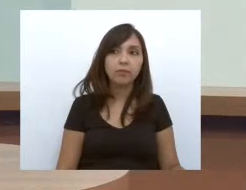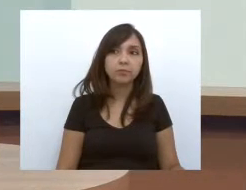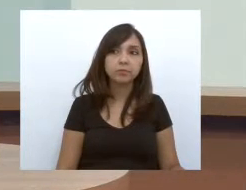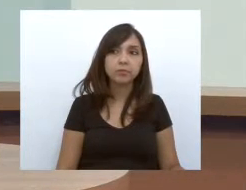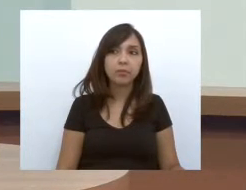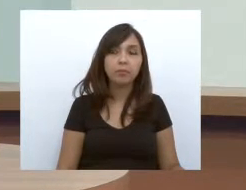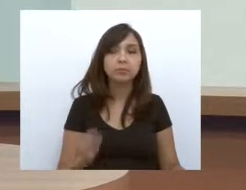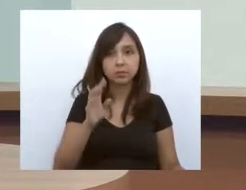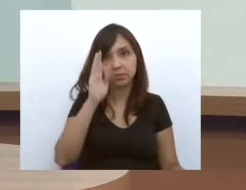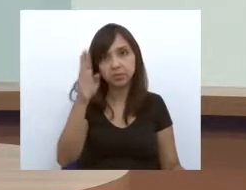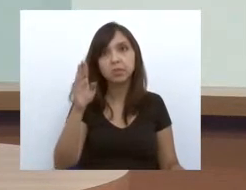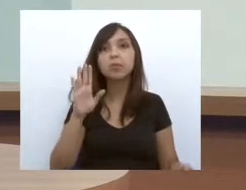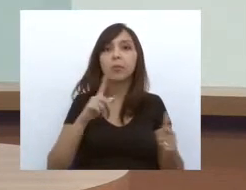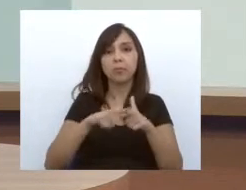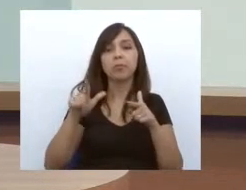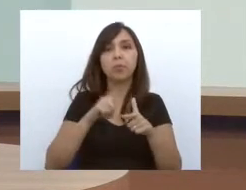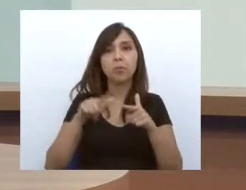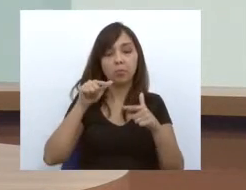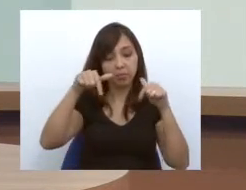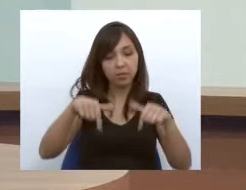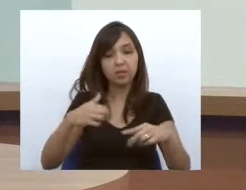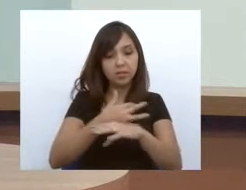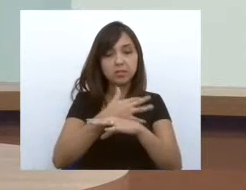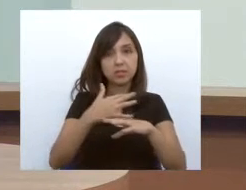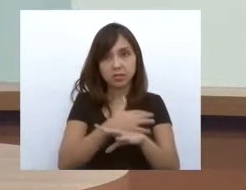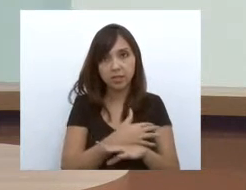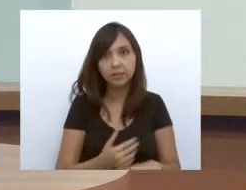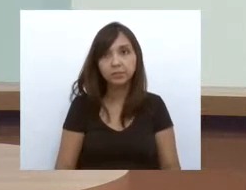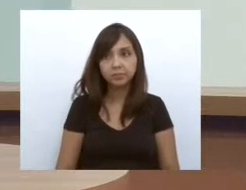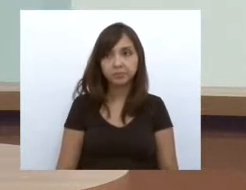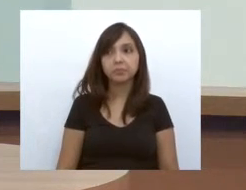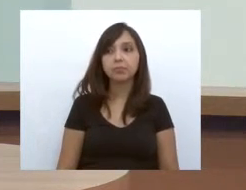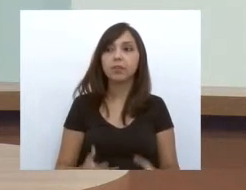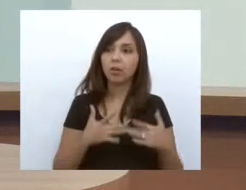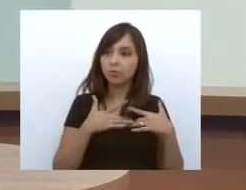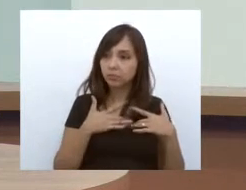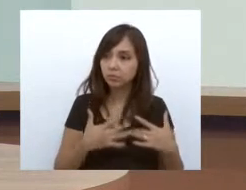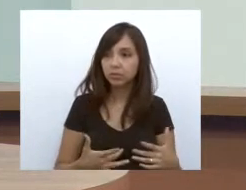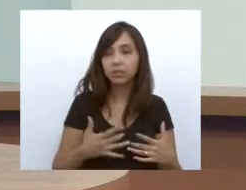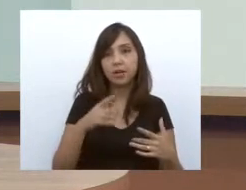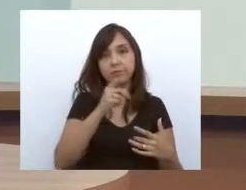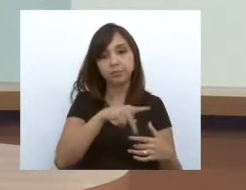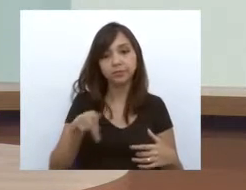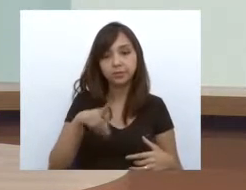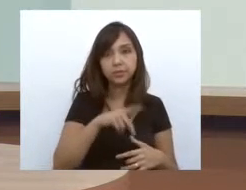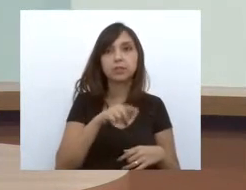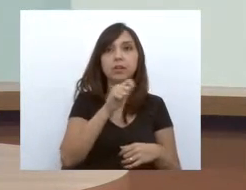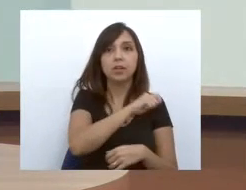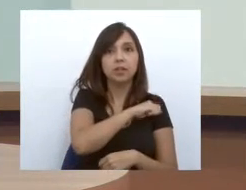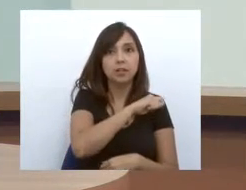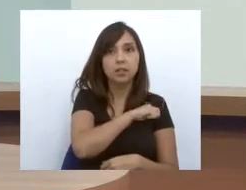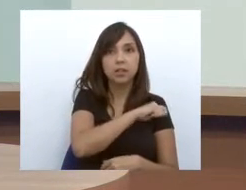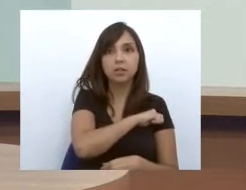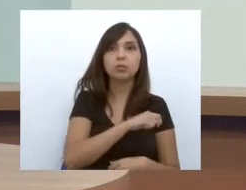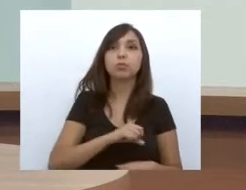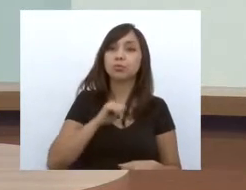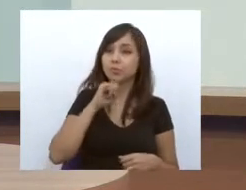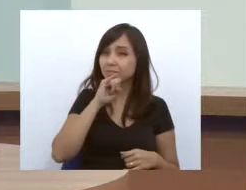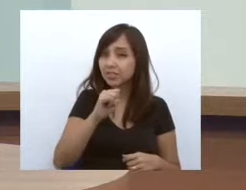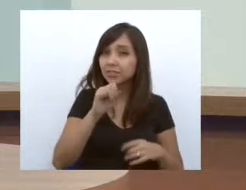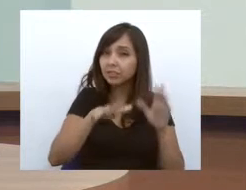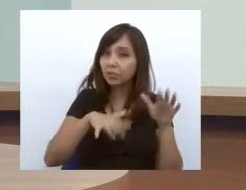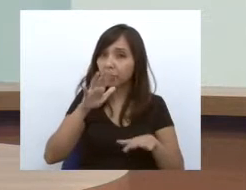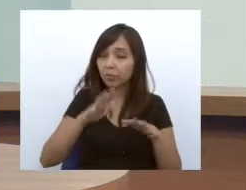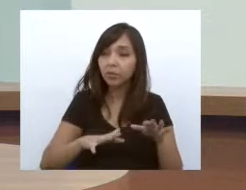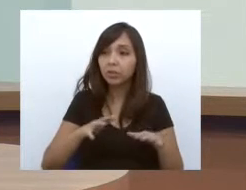que afetam aí a nossa cidade também. Então, quero aqui me solidarizar com os professores, com os alunos, e dizer que, se depender